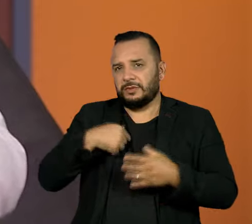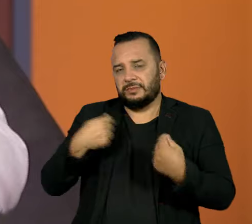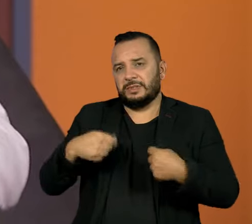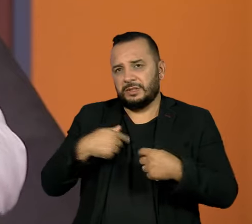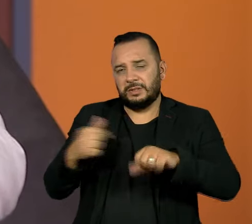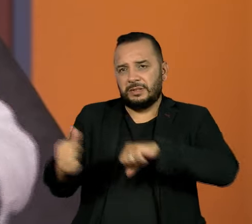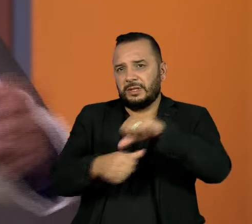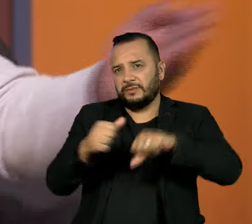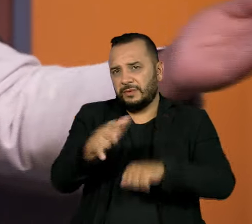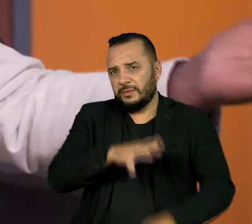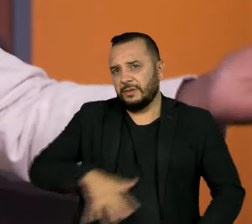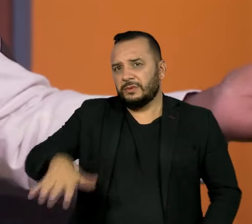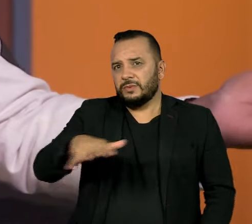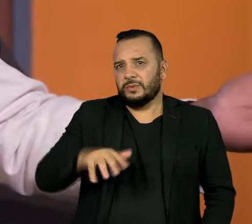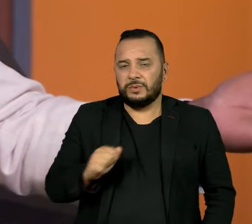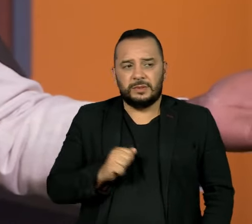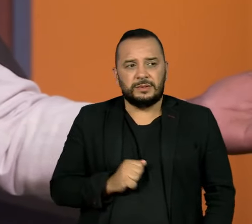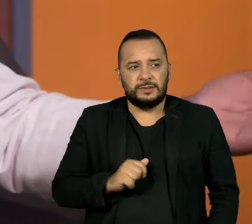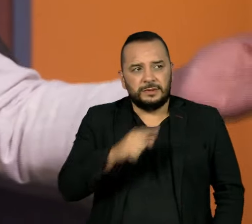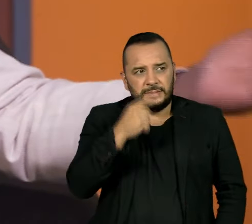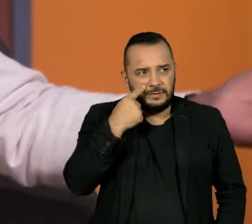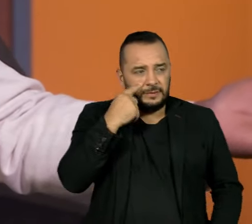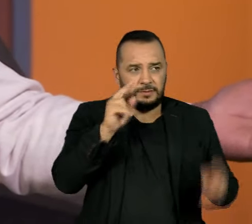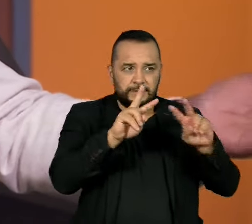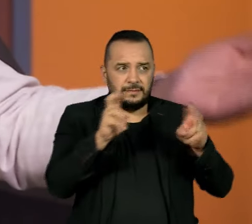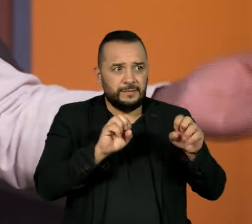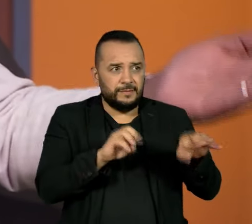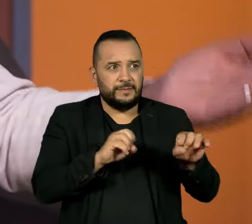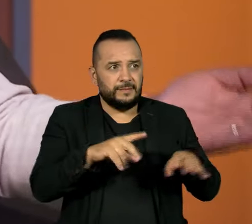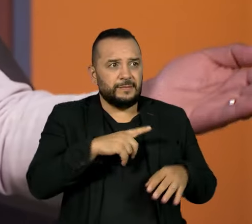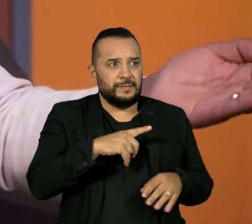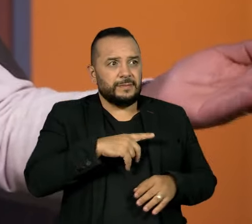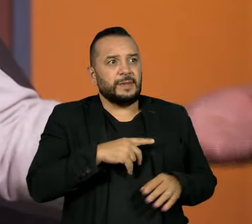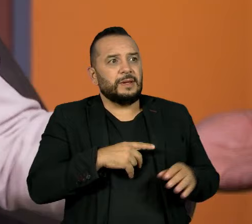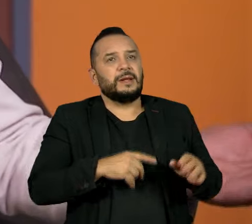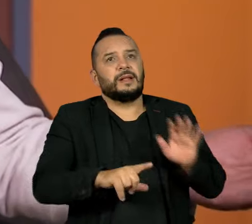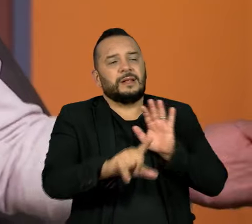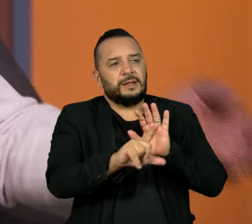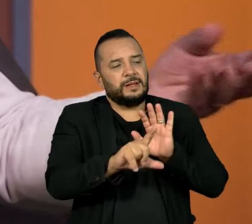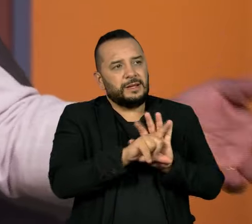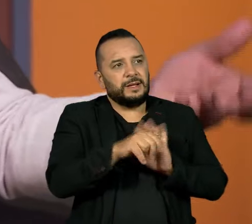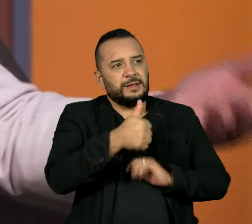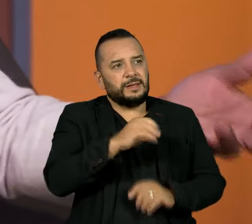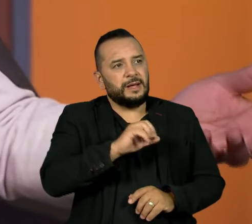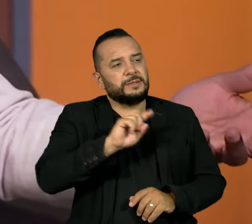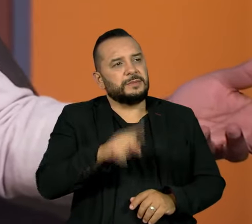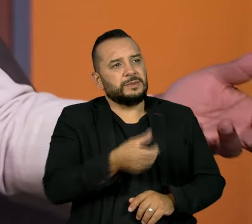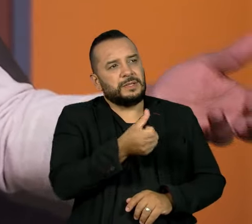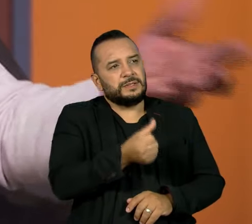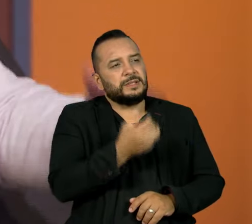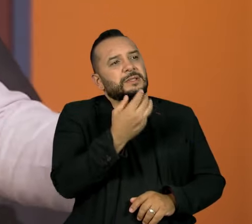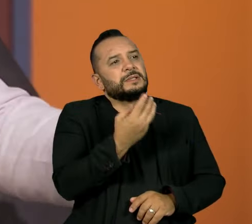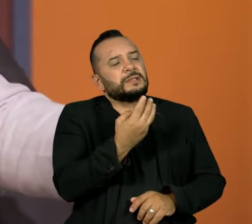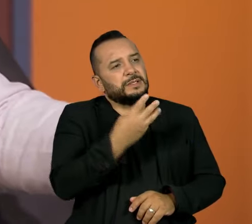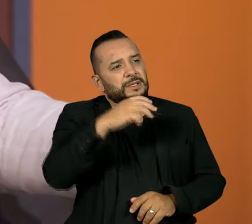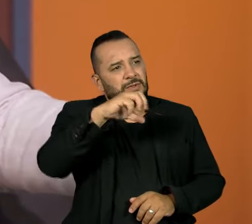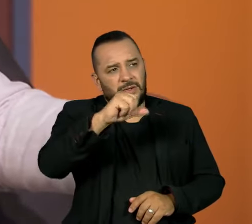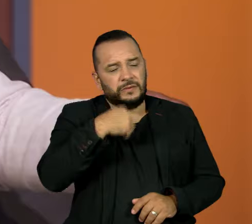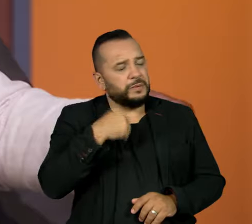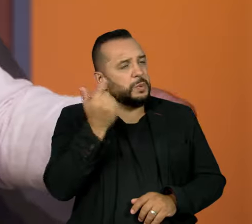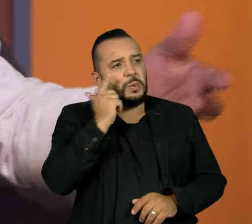Agora, nós vimos, por exemplo, que no caso da educação, nós temos uma lei, a Lei 10.639, que não conseguiu fazer